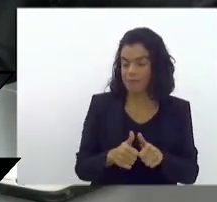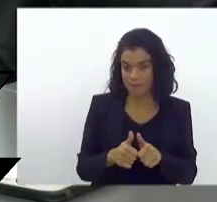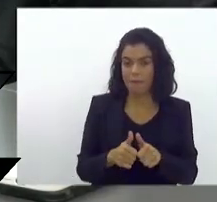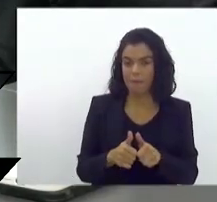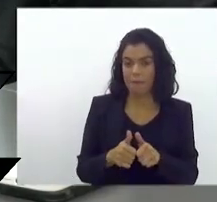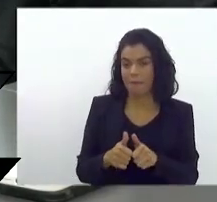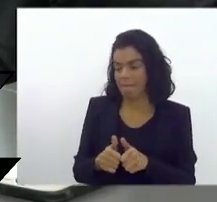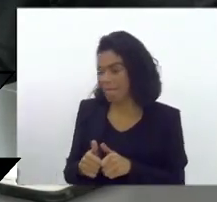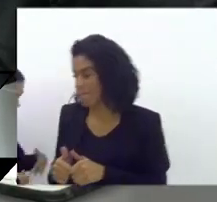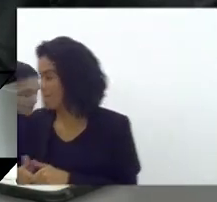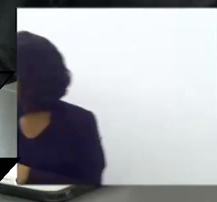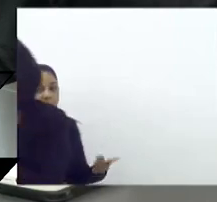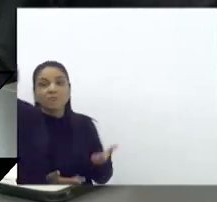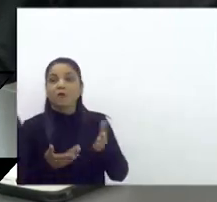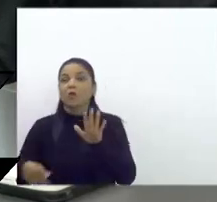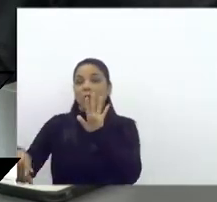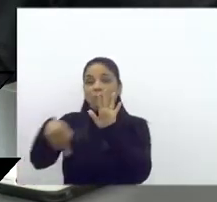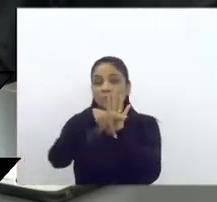e